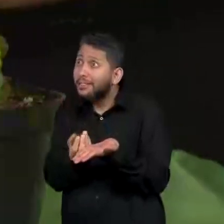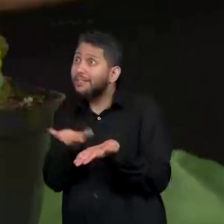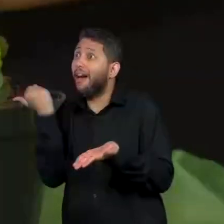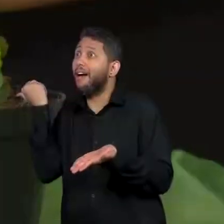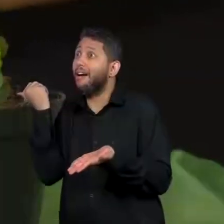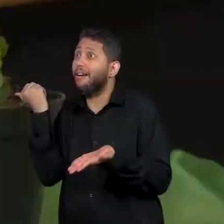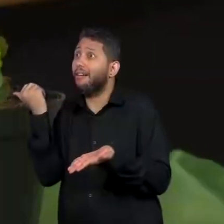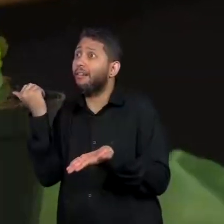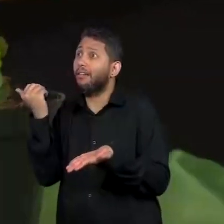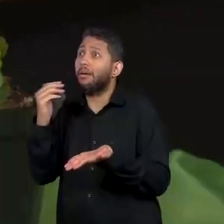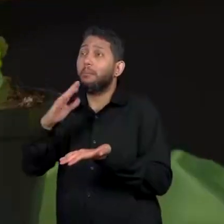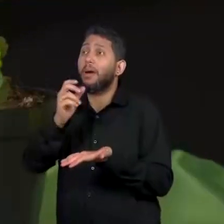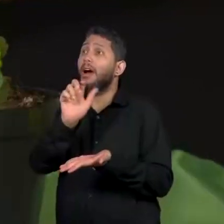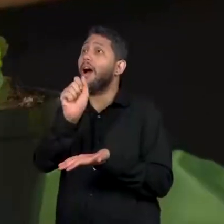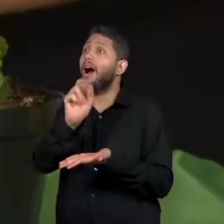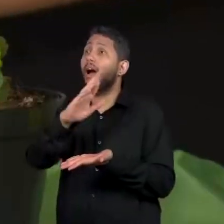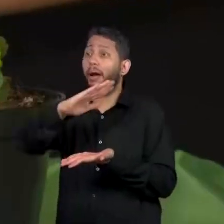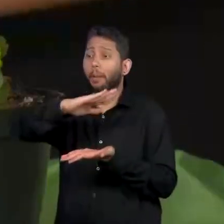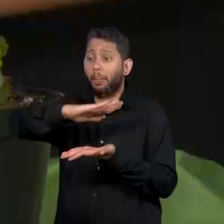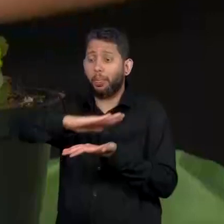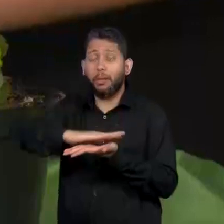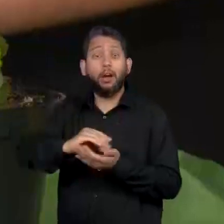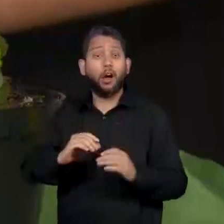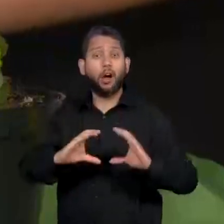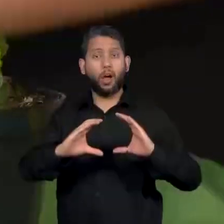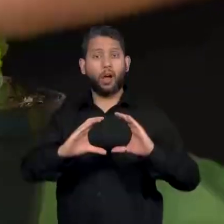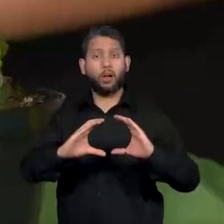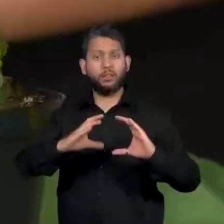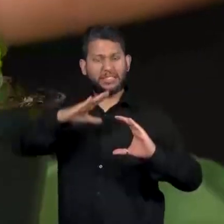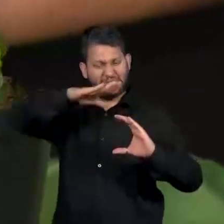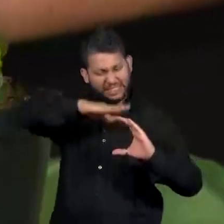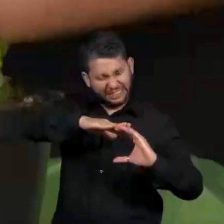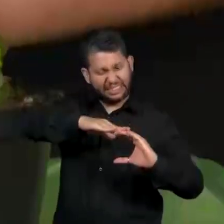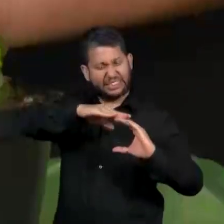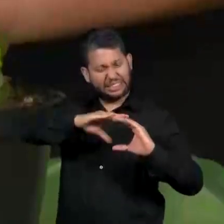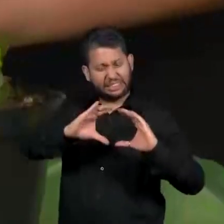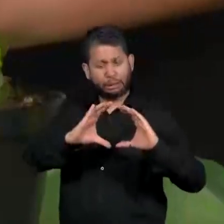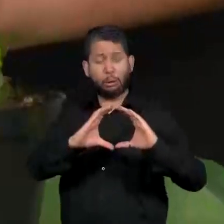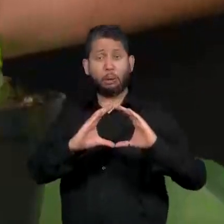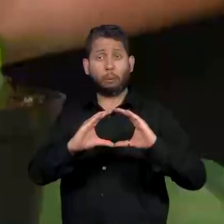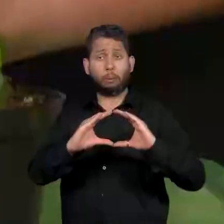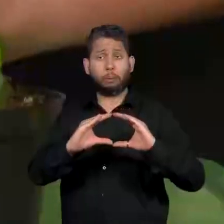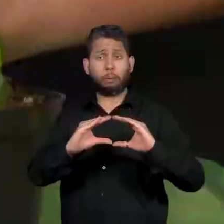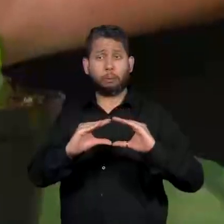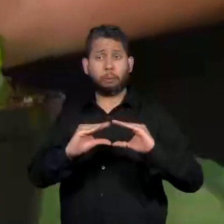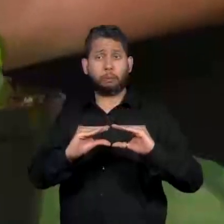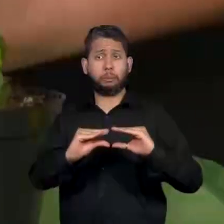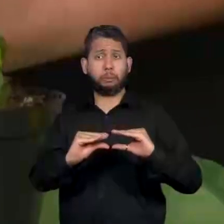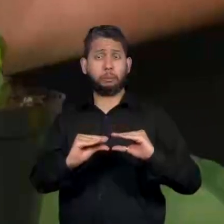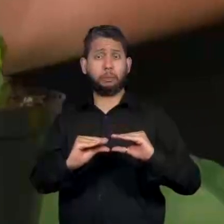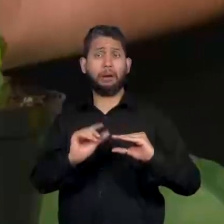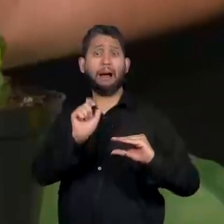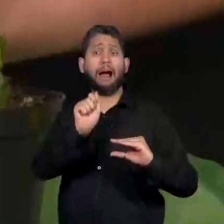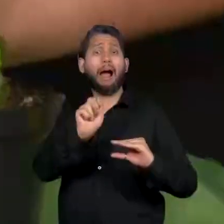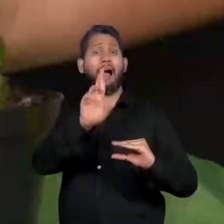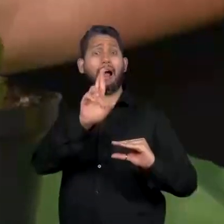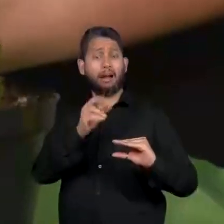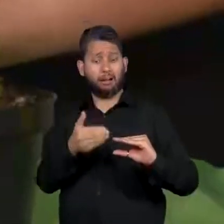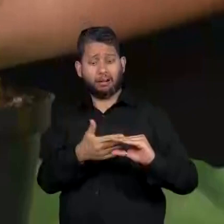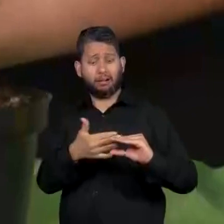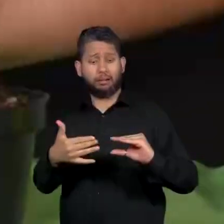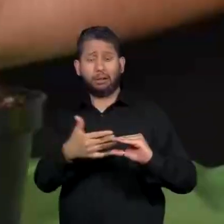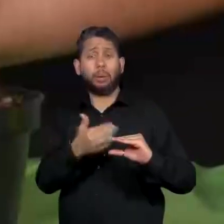mesmo, porque dá a impressão que tem menos terra Sim. agora do que no início, não e é? Se você tira o ar da terra, como